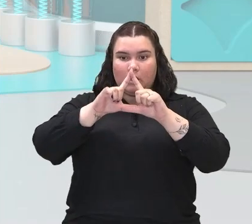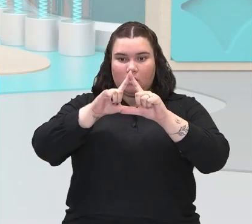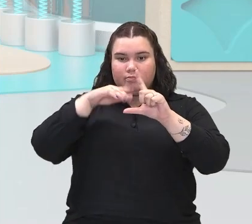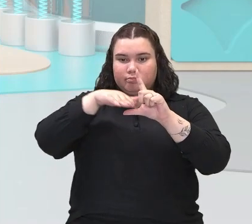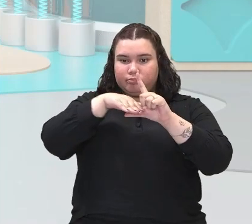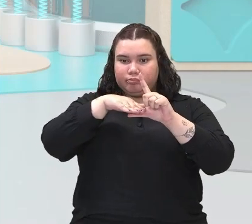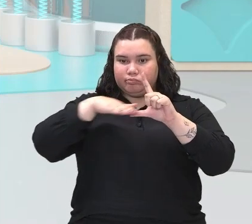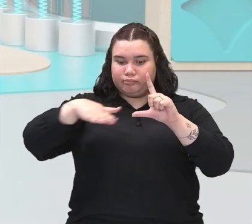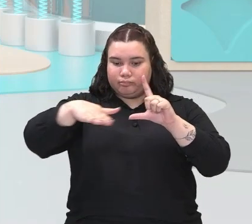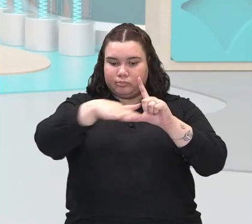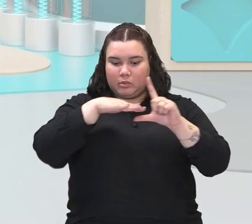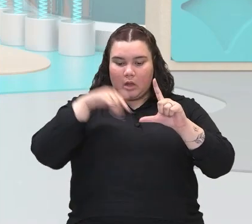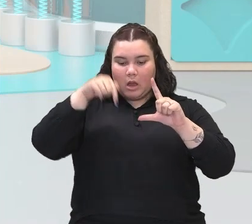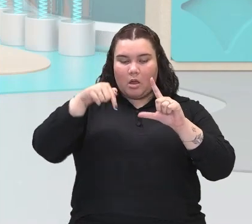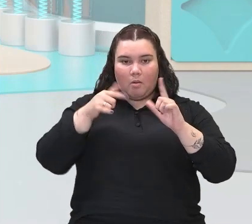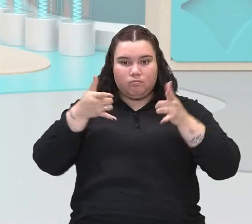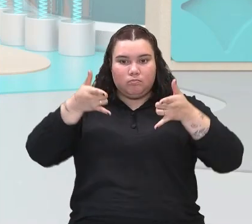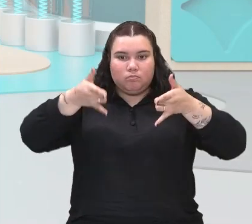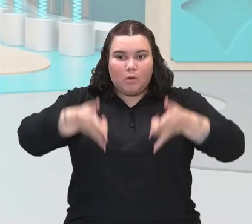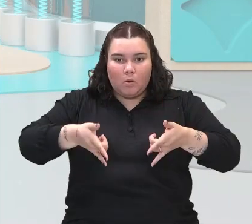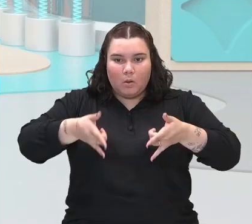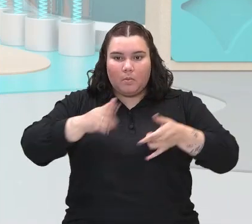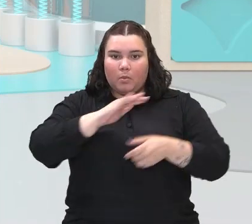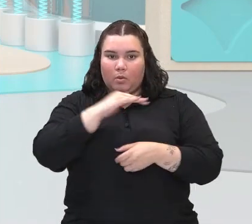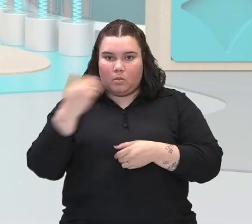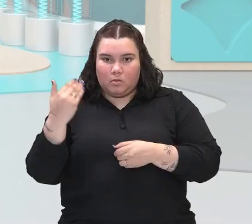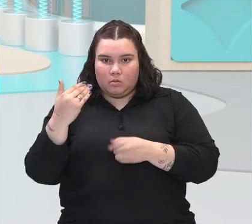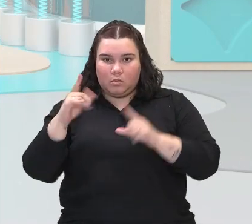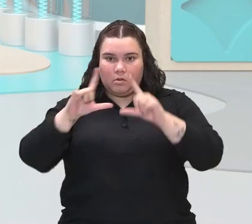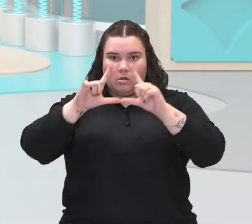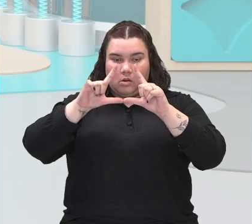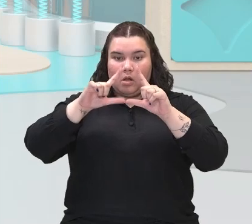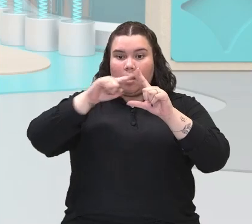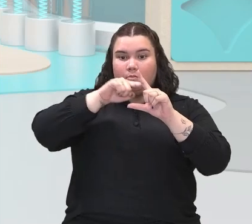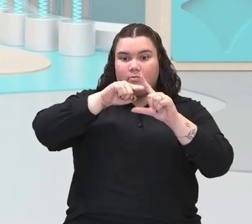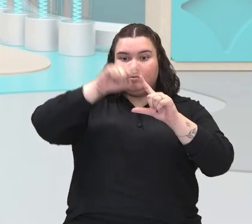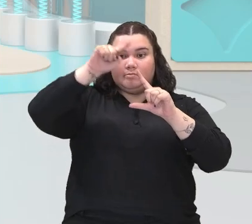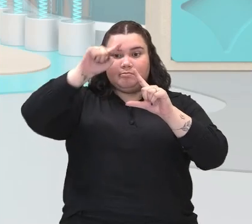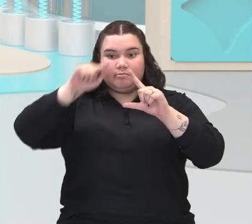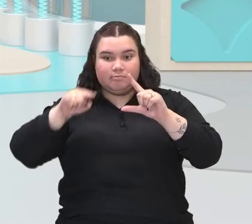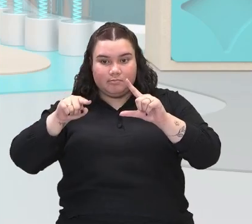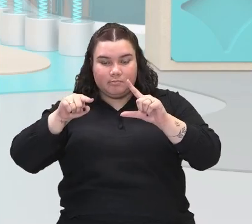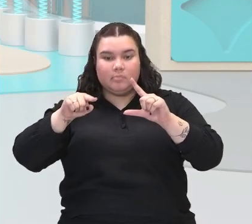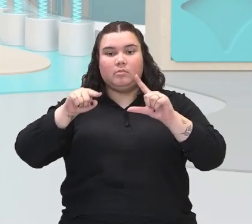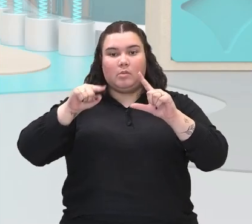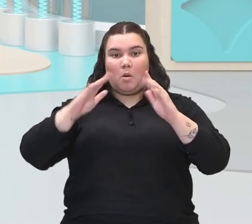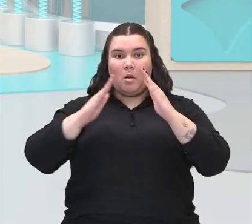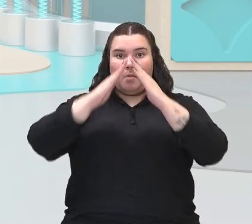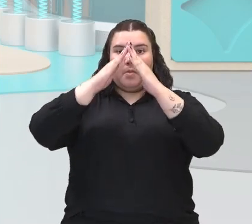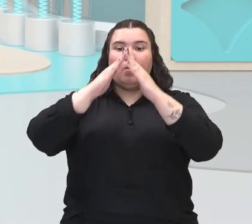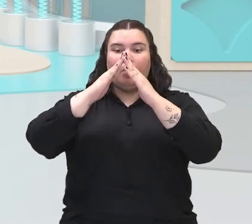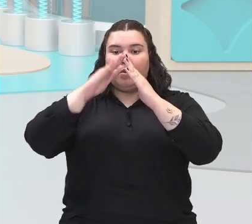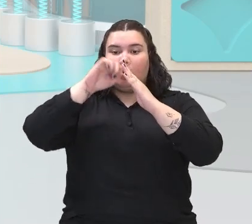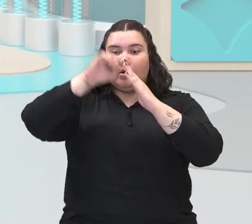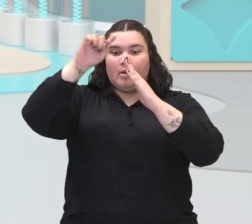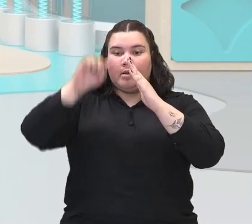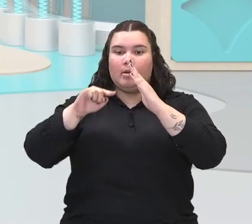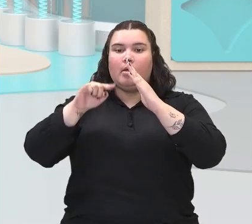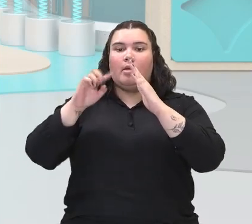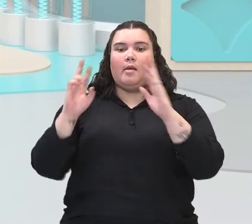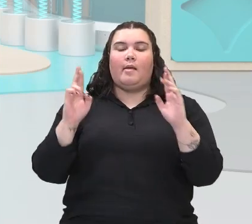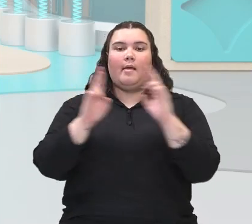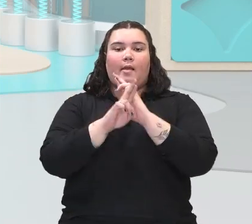fosse onde o faraó foi sepultado e essa ponta que eleva o nosso olho para cima o nosso olhar para cima é justamente a